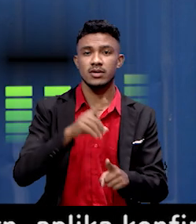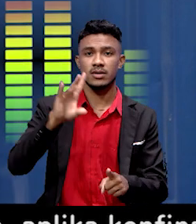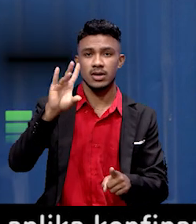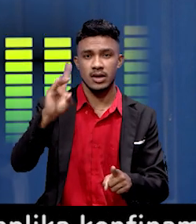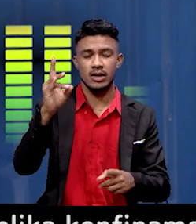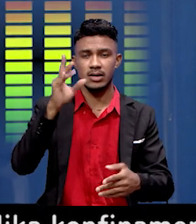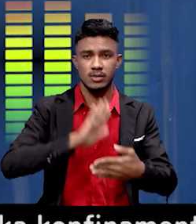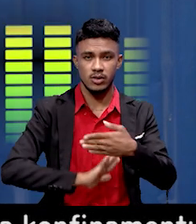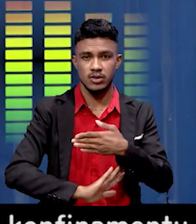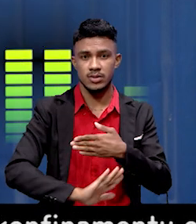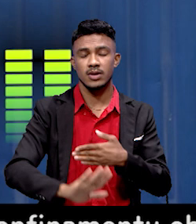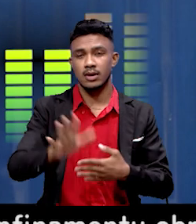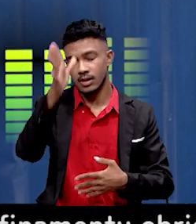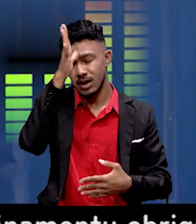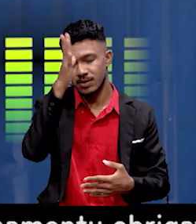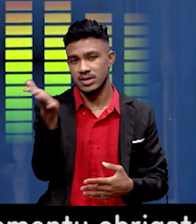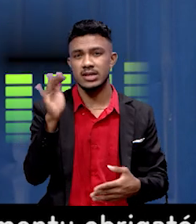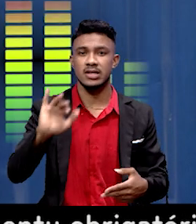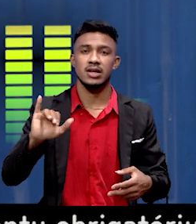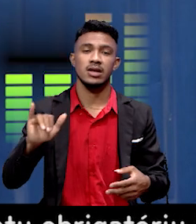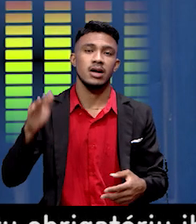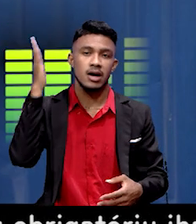Então, o Niaman preocupa tamba ser habit,